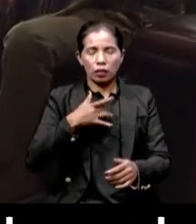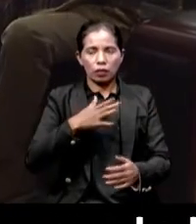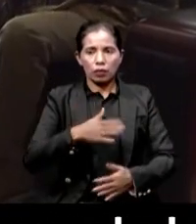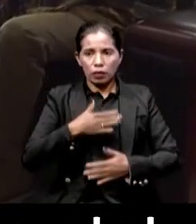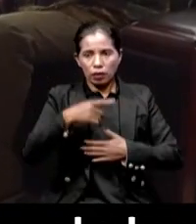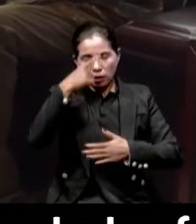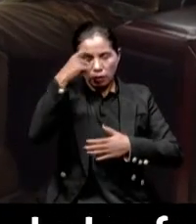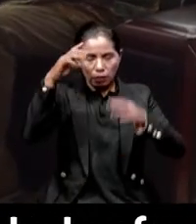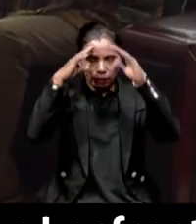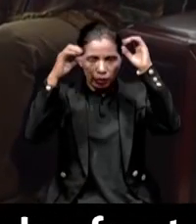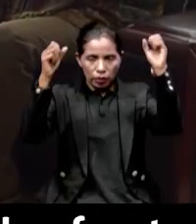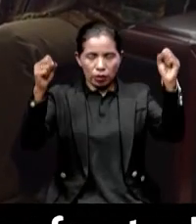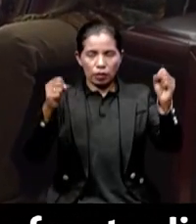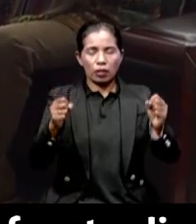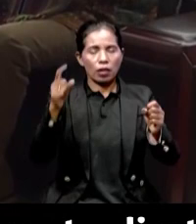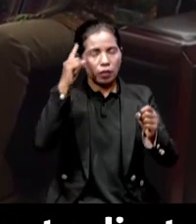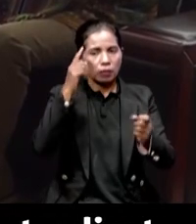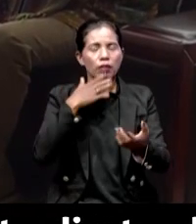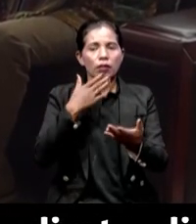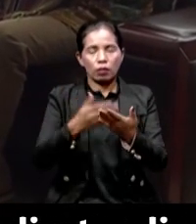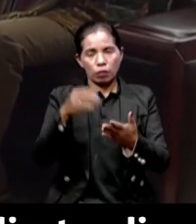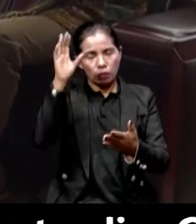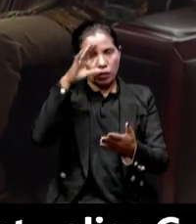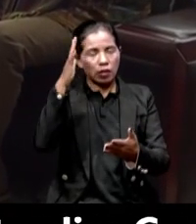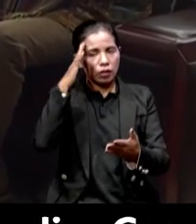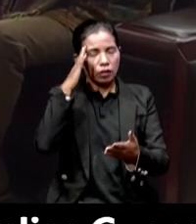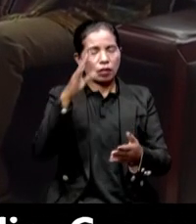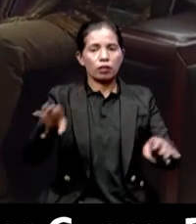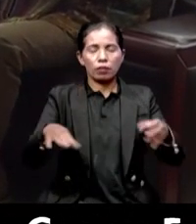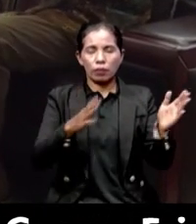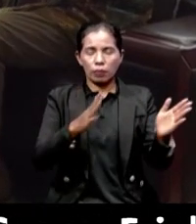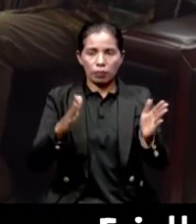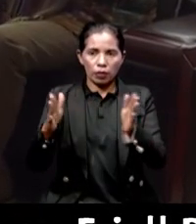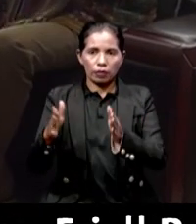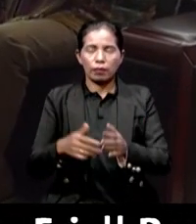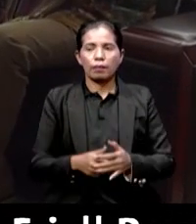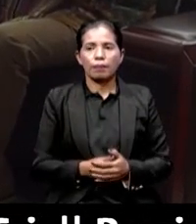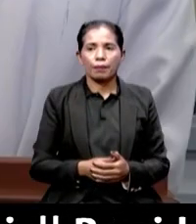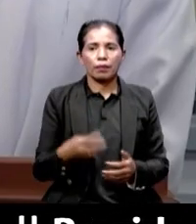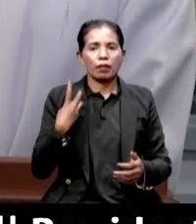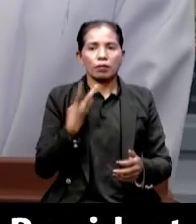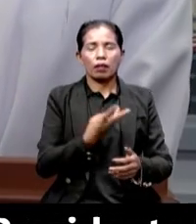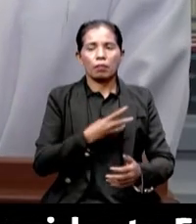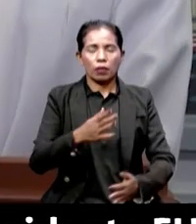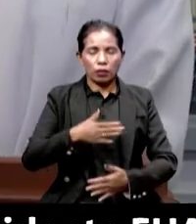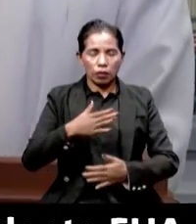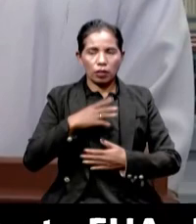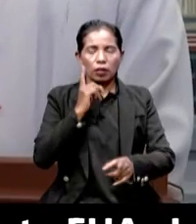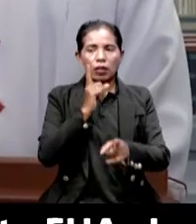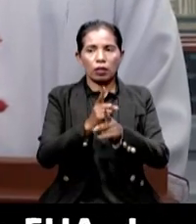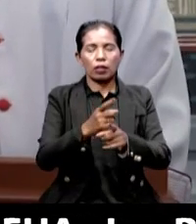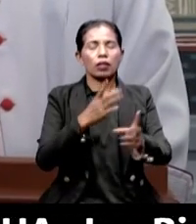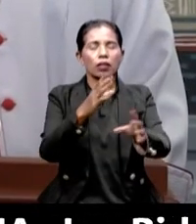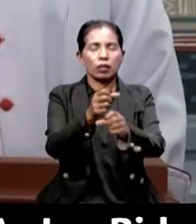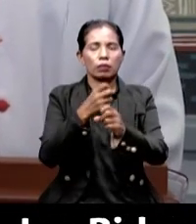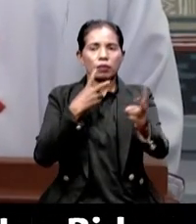tamba Presidente da República na iniciativa de IAT, o dibuca hatene, quando vai progresso preparação nian. Ami contente, obtava simo